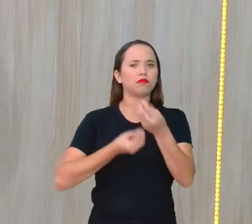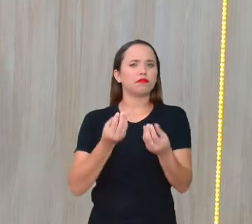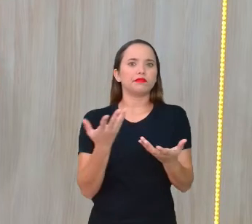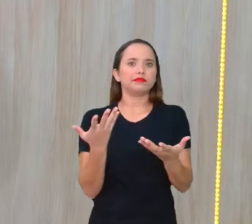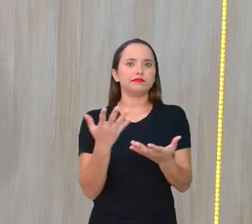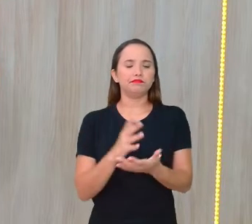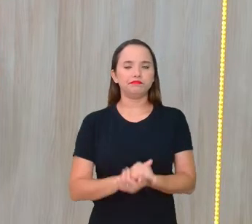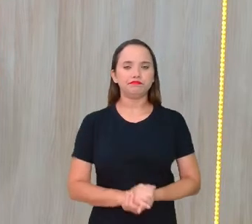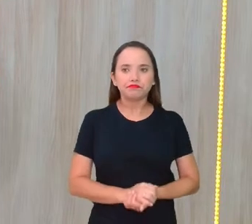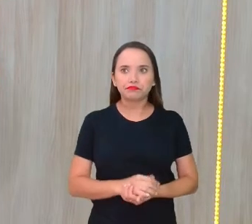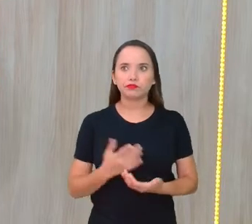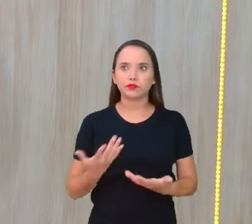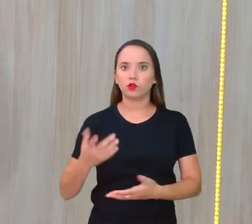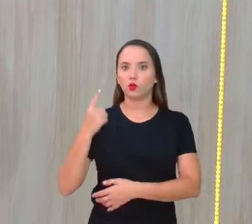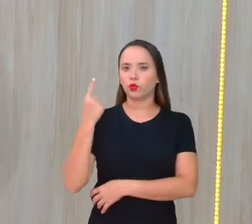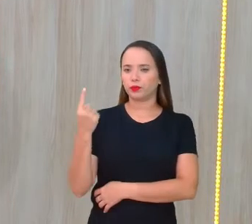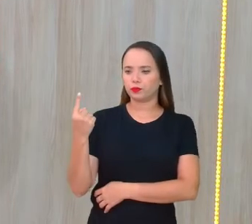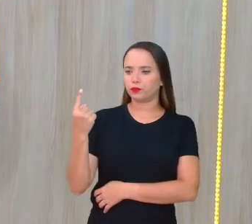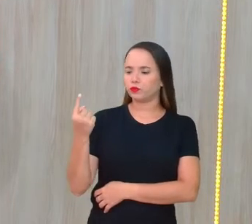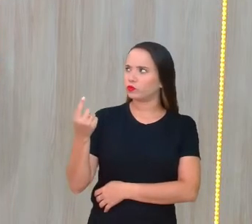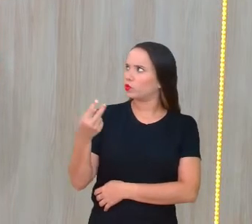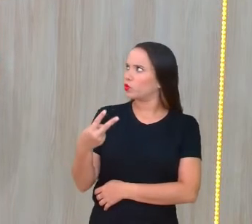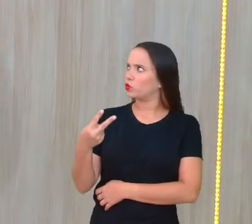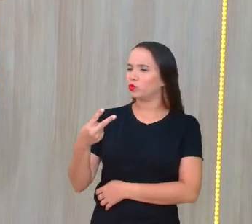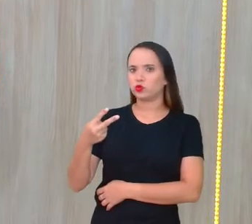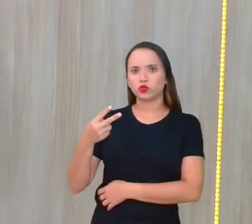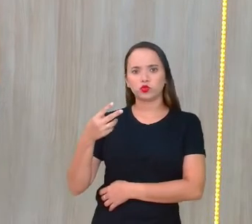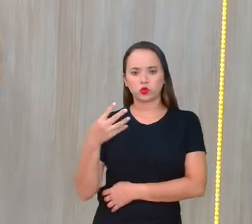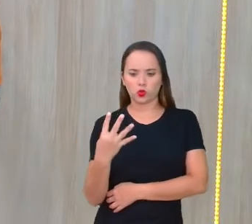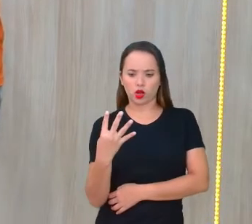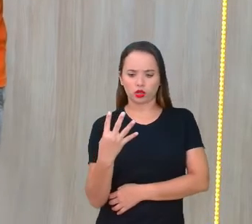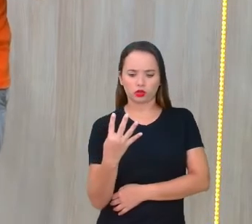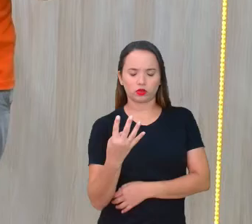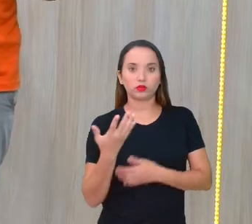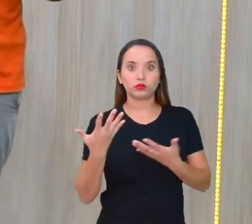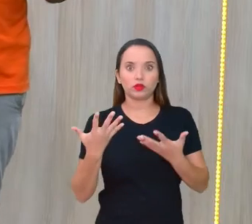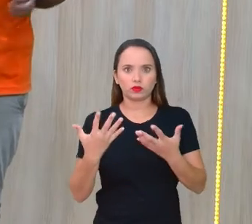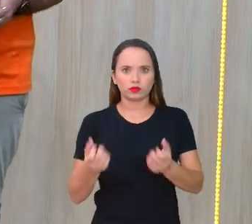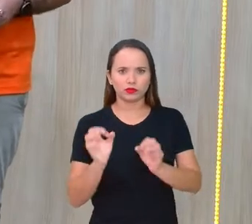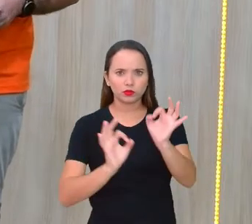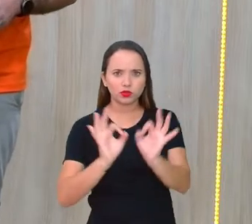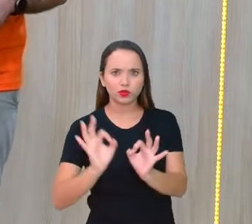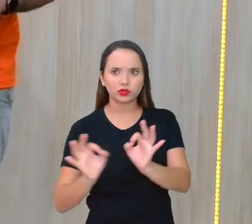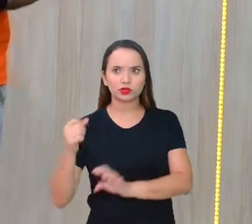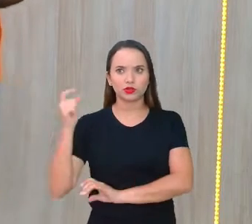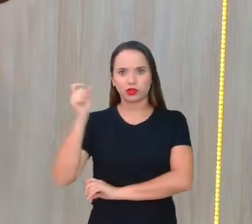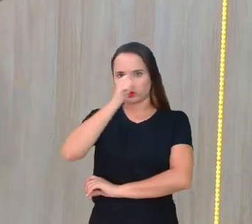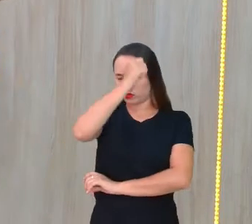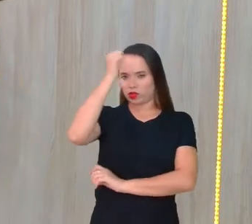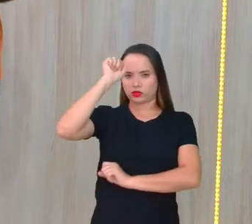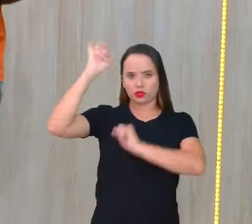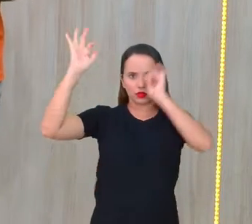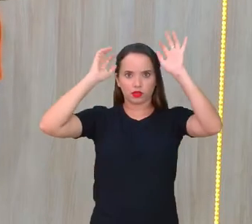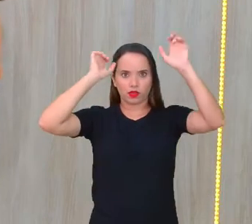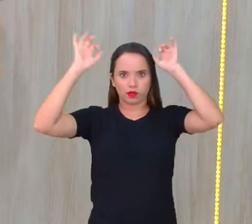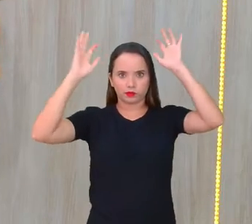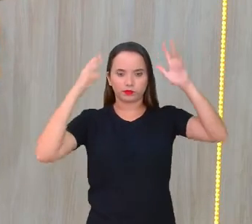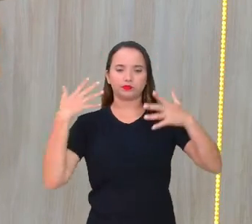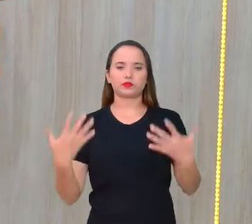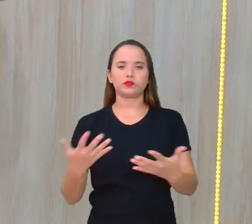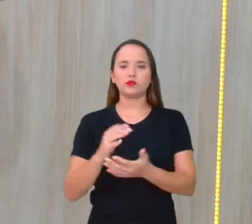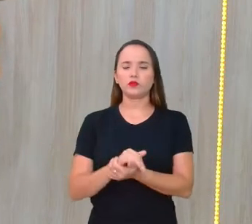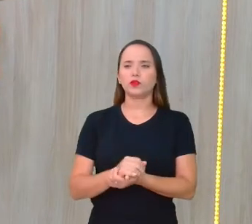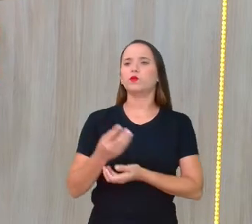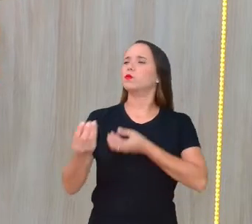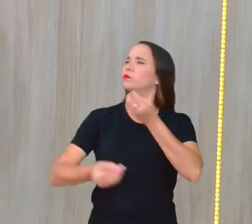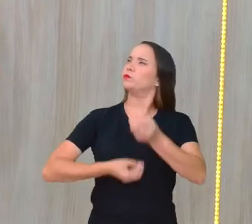ó, 1 vira 2, 2 vira 4. Então, vamos organizar as ideias aqui. Então, como é que eu vou